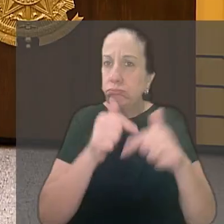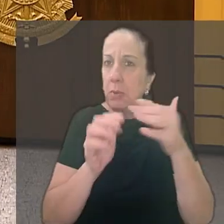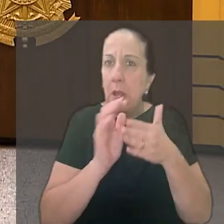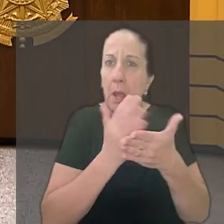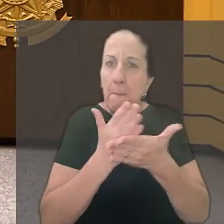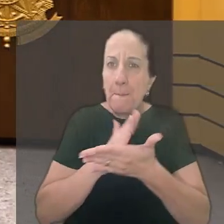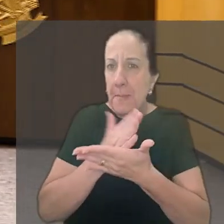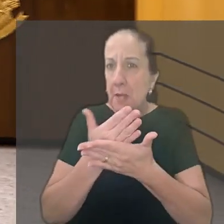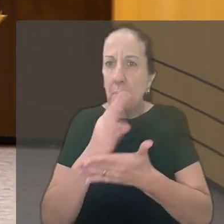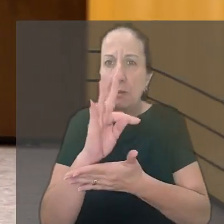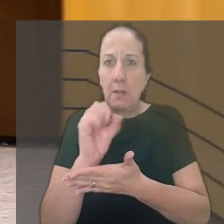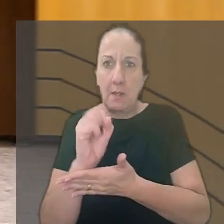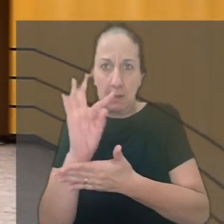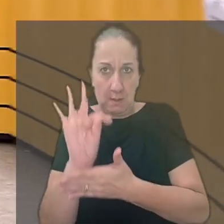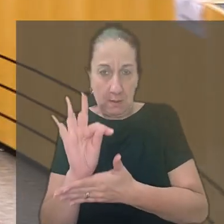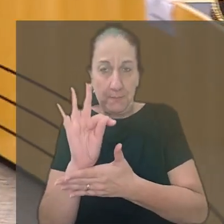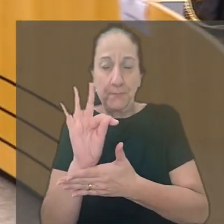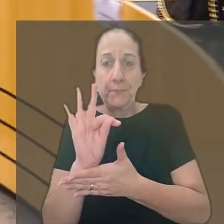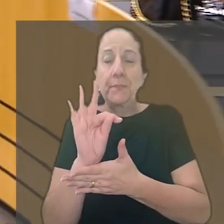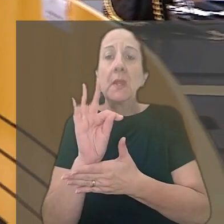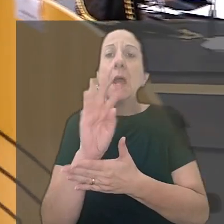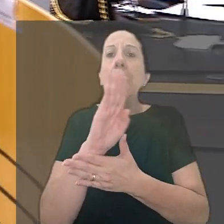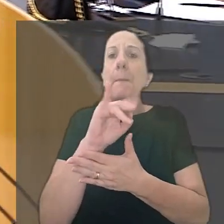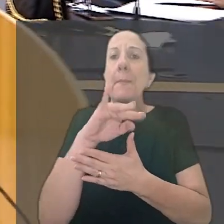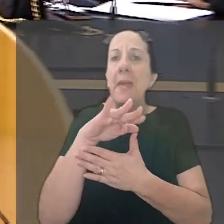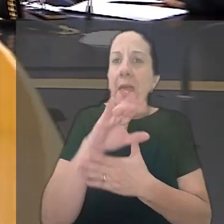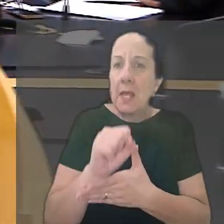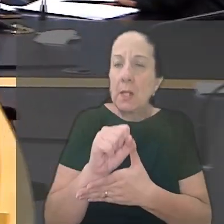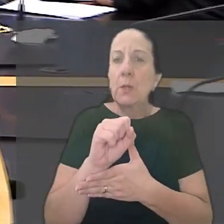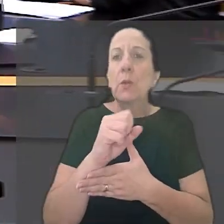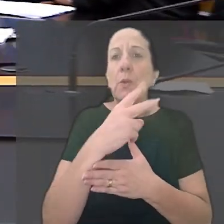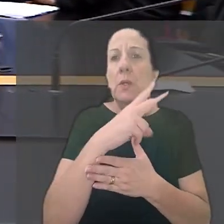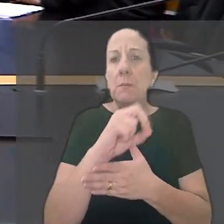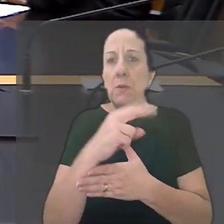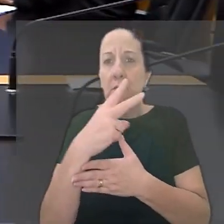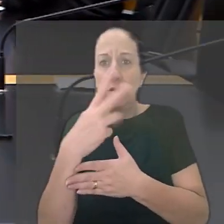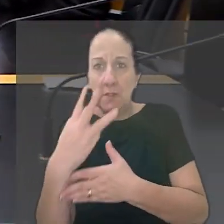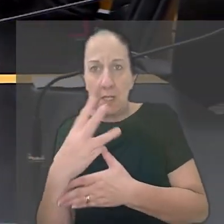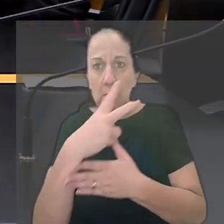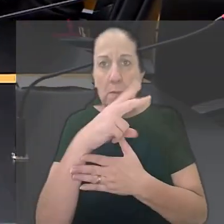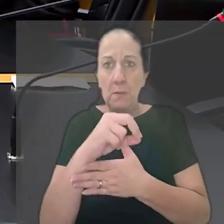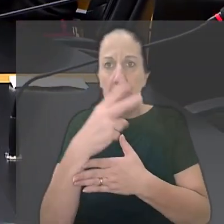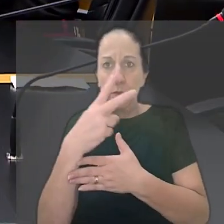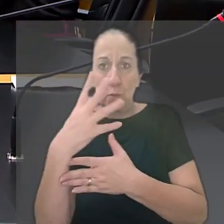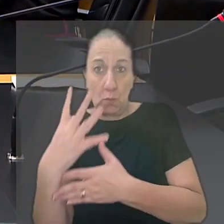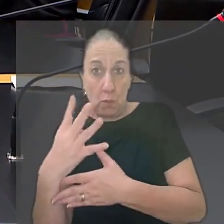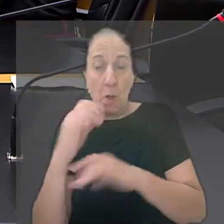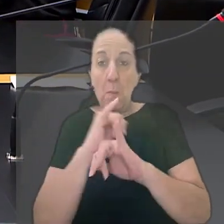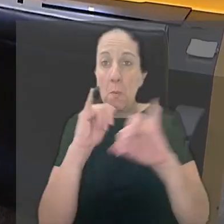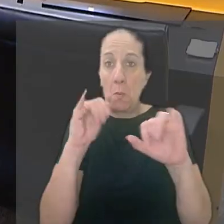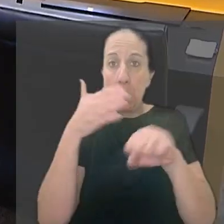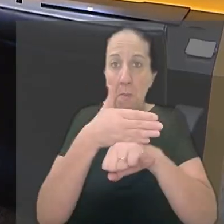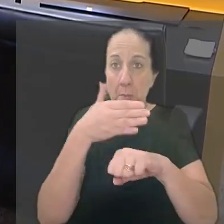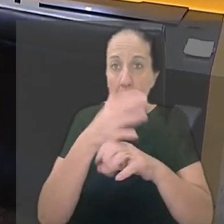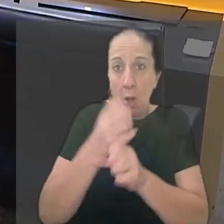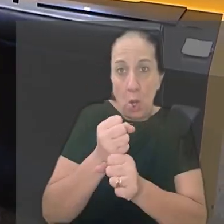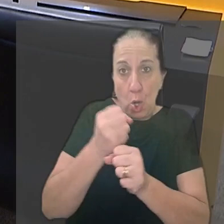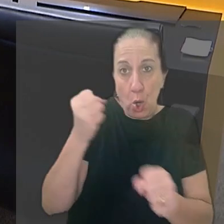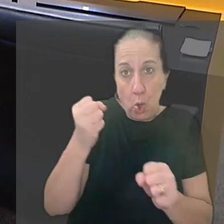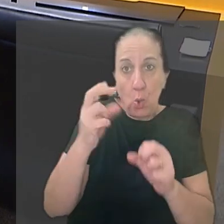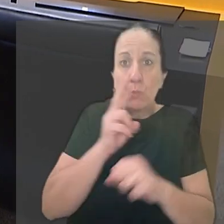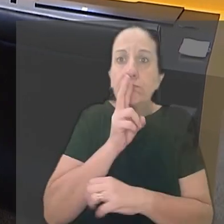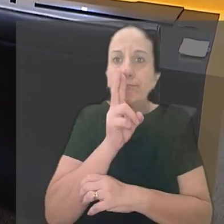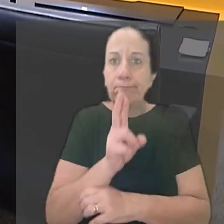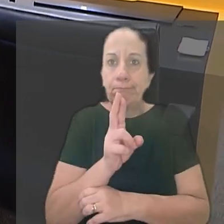trabalho mediados pelo TST. Os termos se referem ao biênio 2023-2024 e a programas de participação